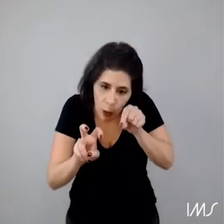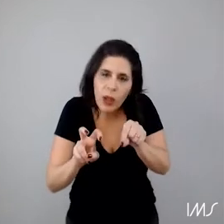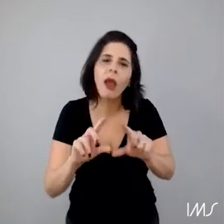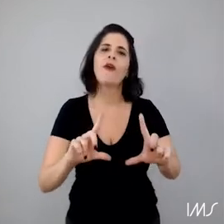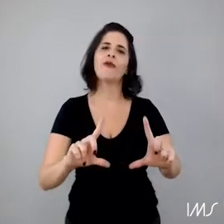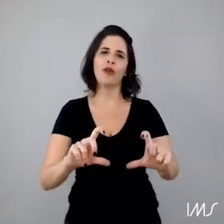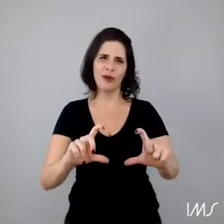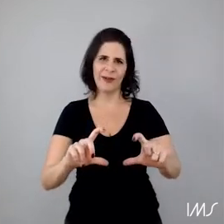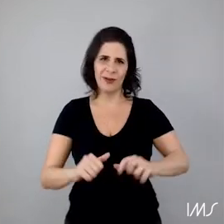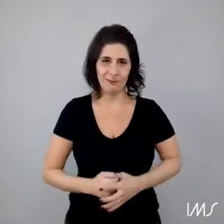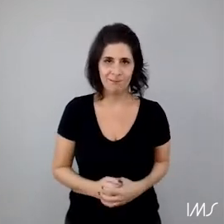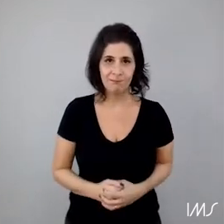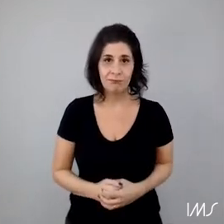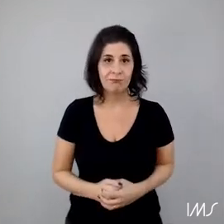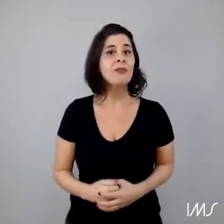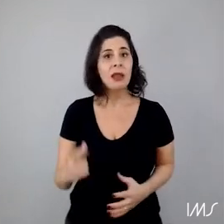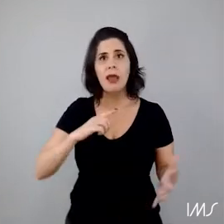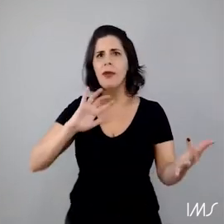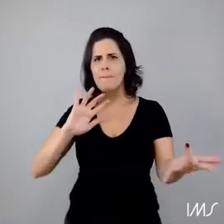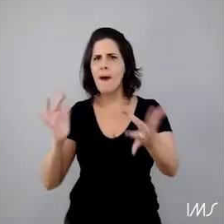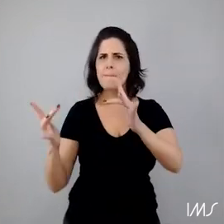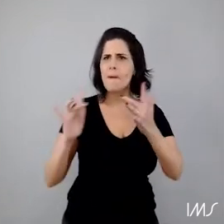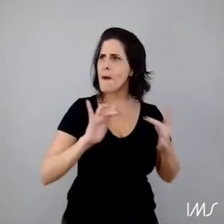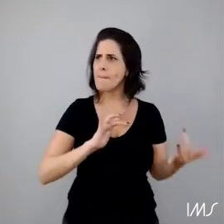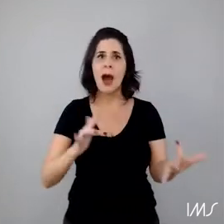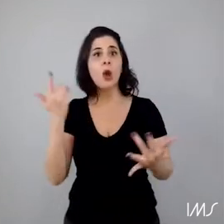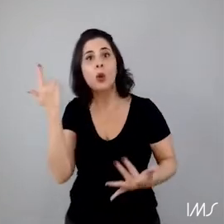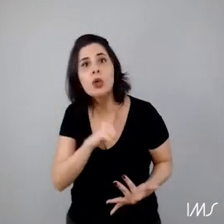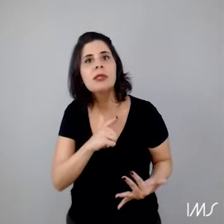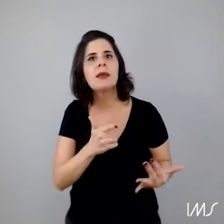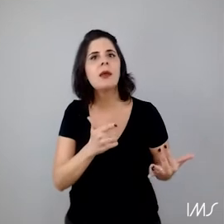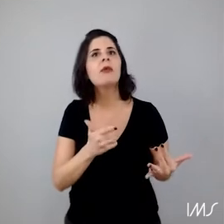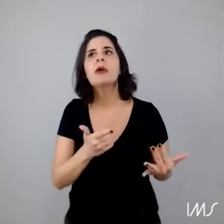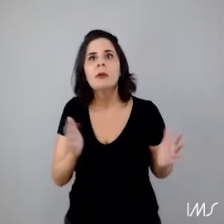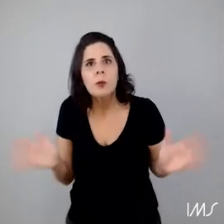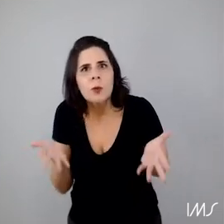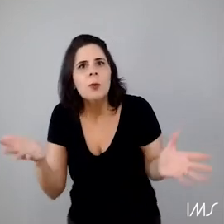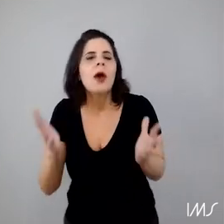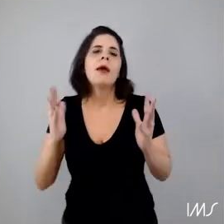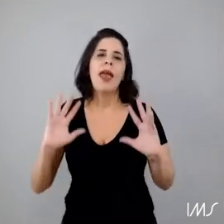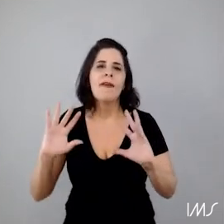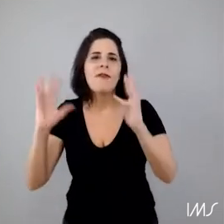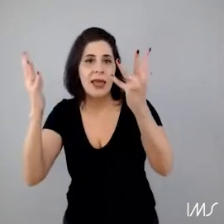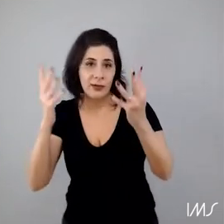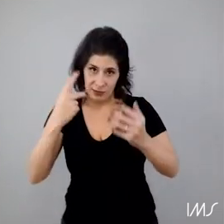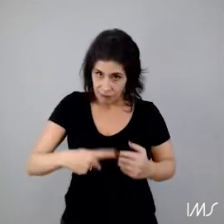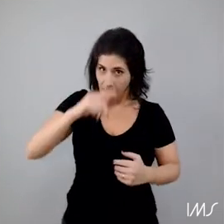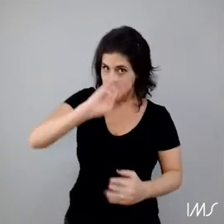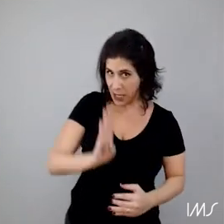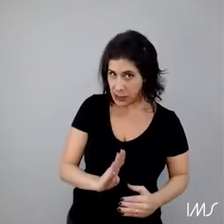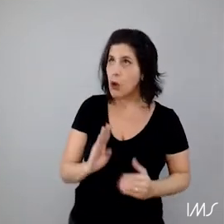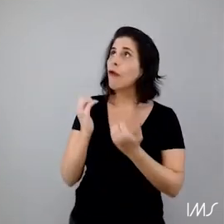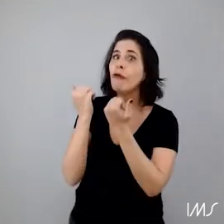fotografia. Essa rede mobilizou iniciativas e eventos no Brasil e fora do Brasil também, como, por